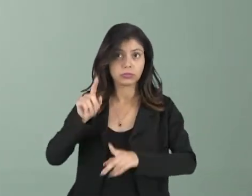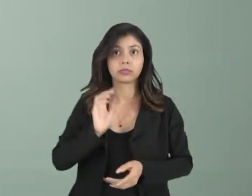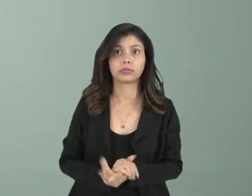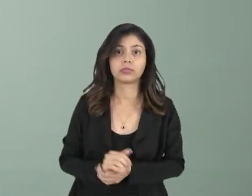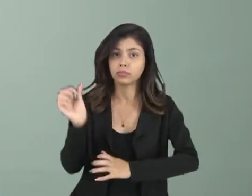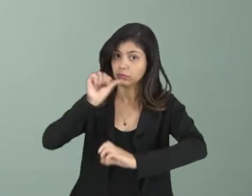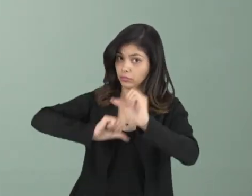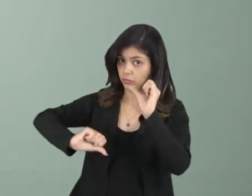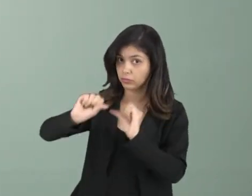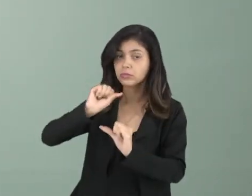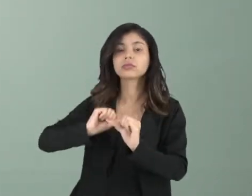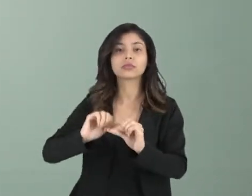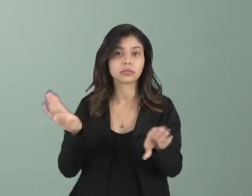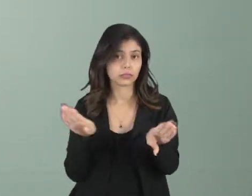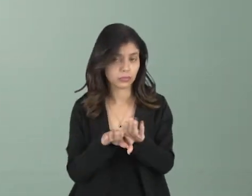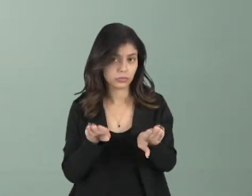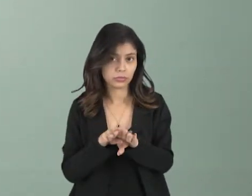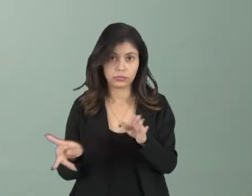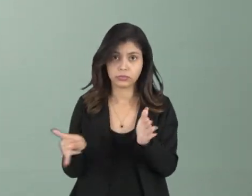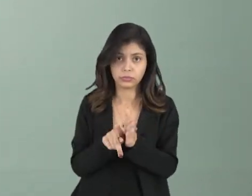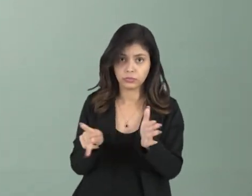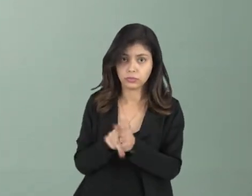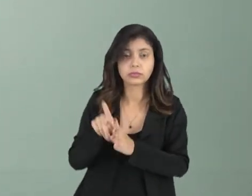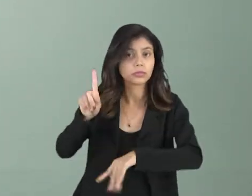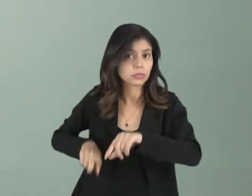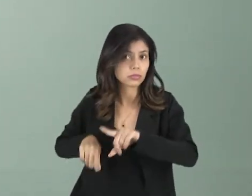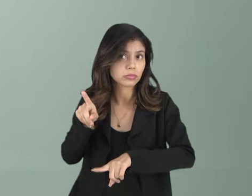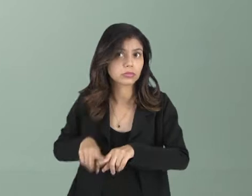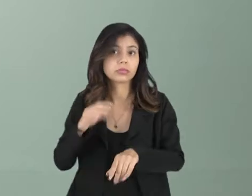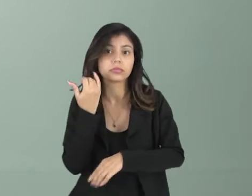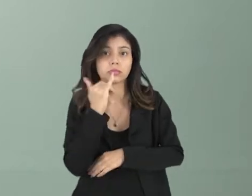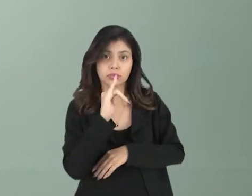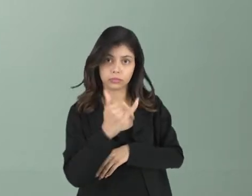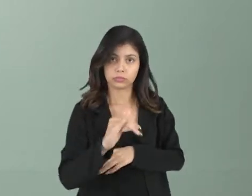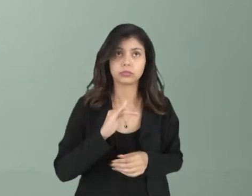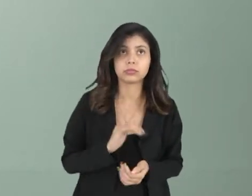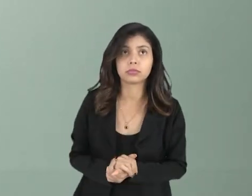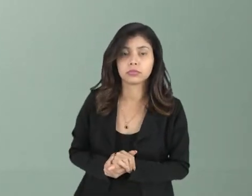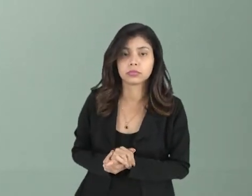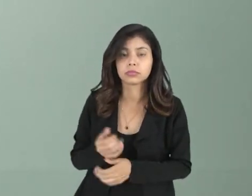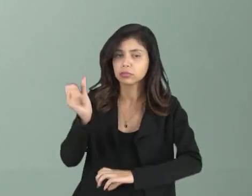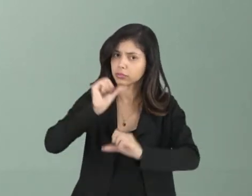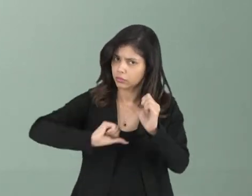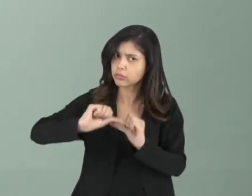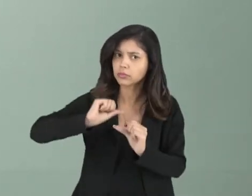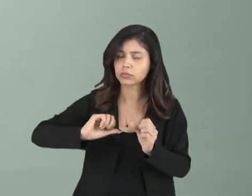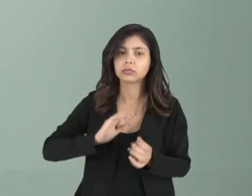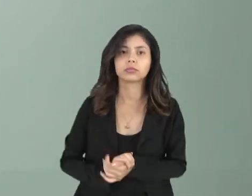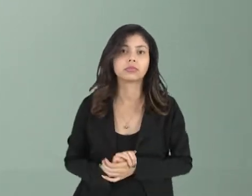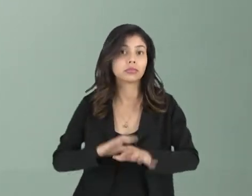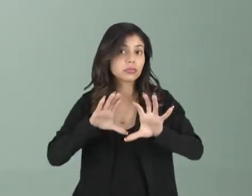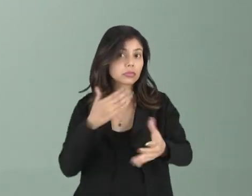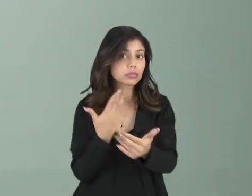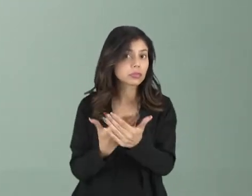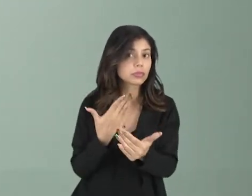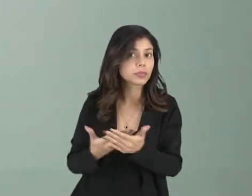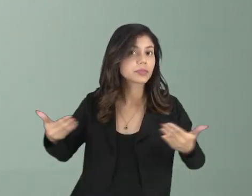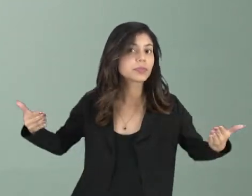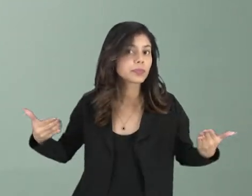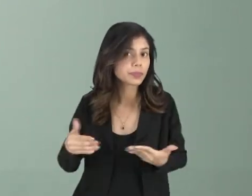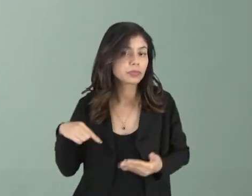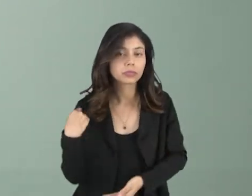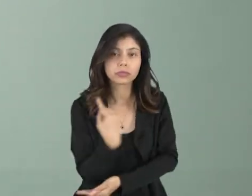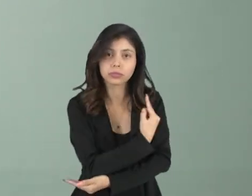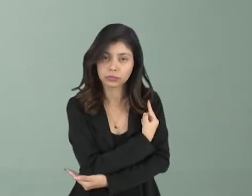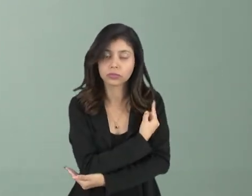a transformação que ocorre na matéria e a energia que é envolvida nessa transformação. E na aula de hoje, a gente vai